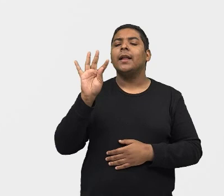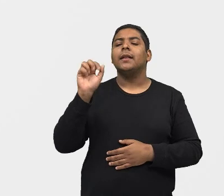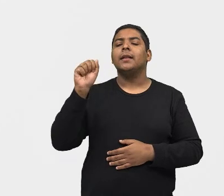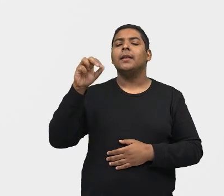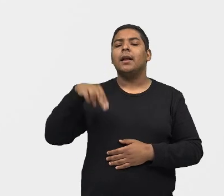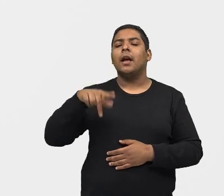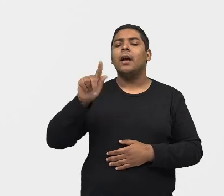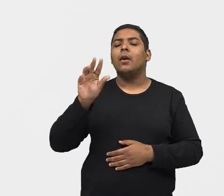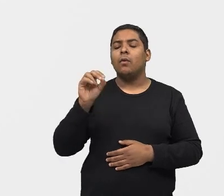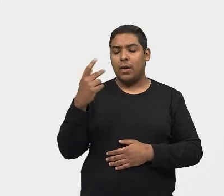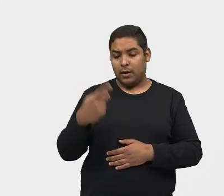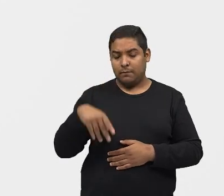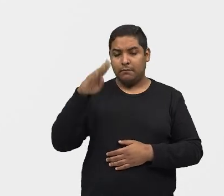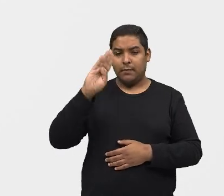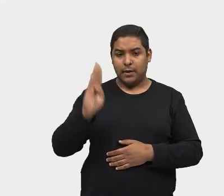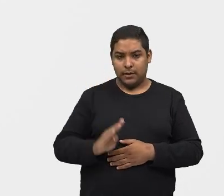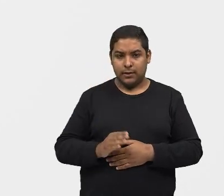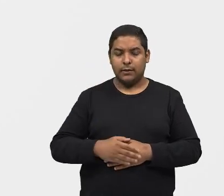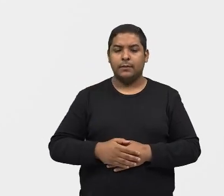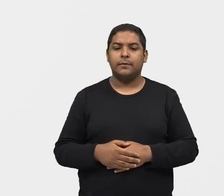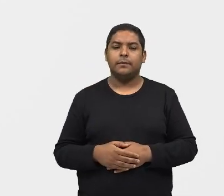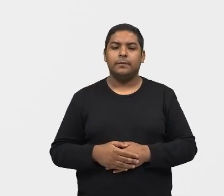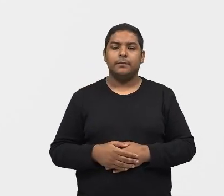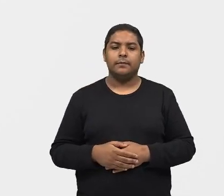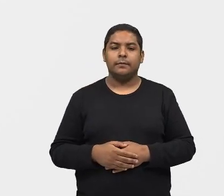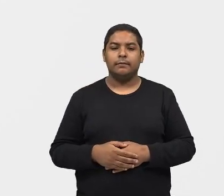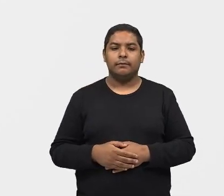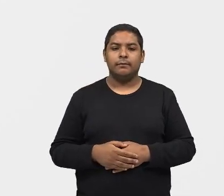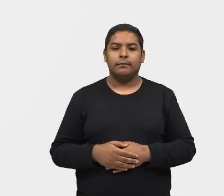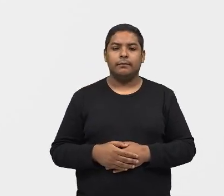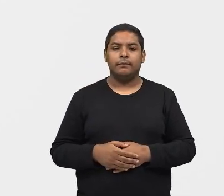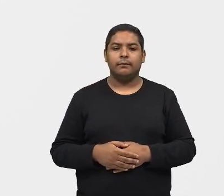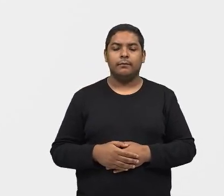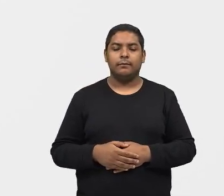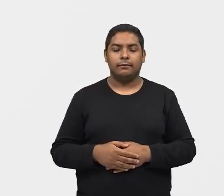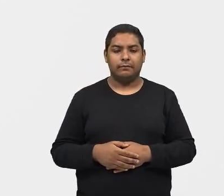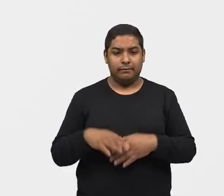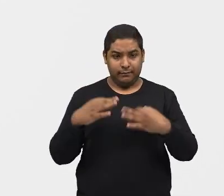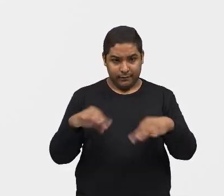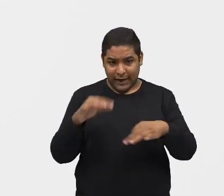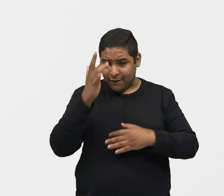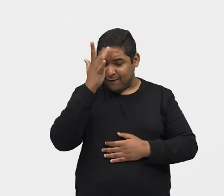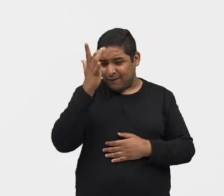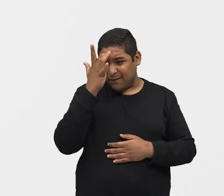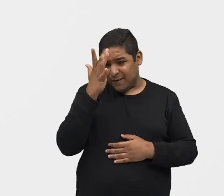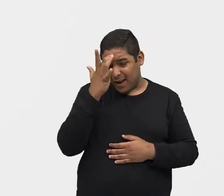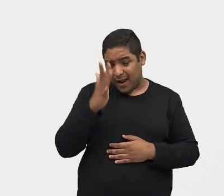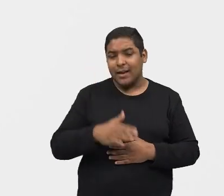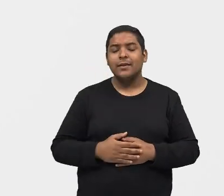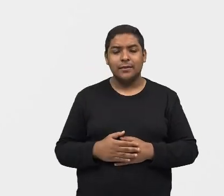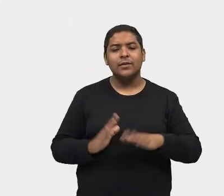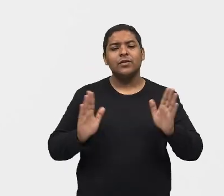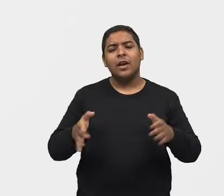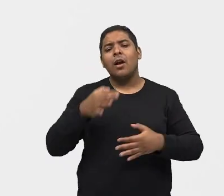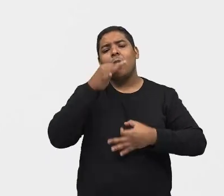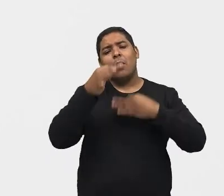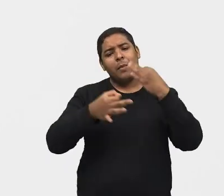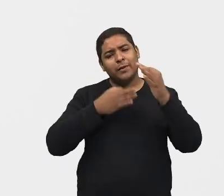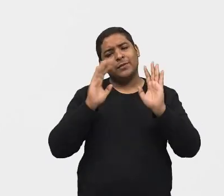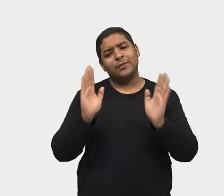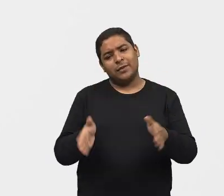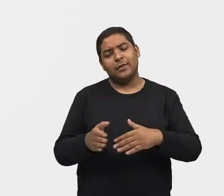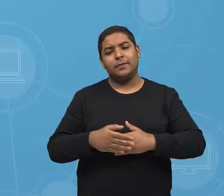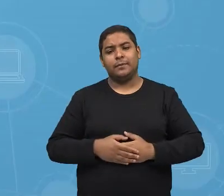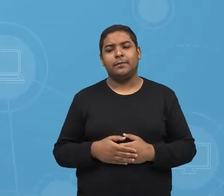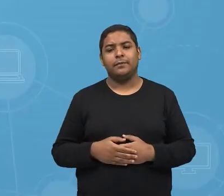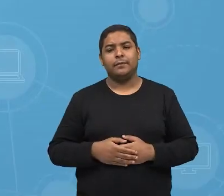brasileiro? Nossa, essa daí está dada, certo? O professor até comentou na primeira questão que